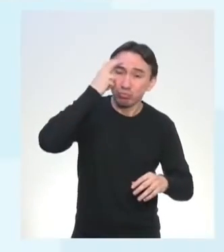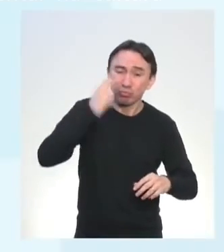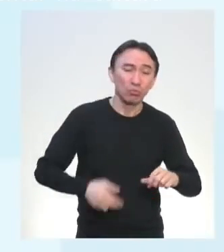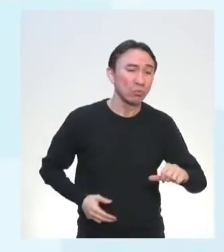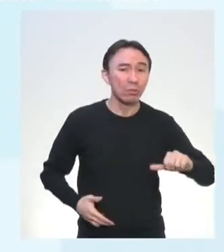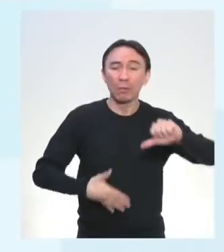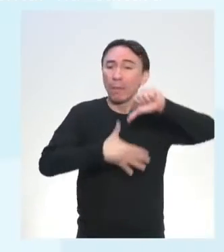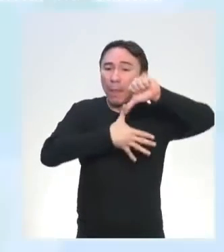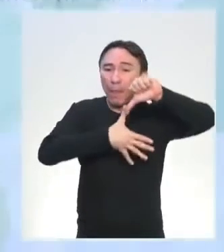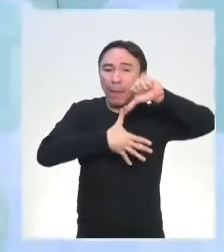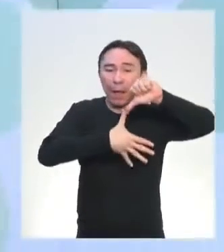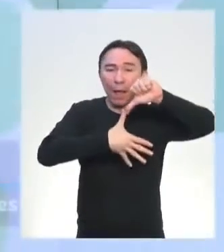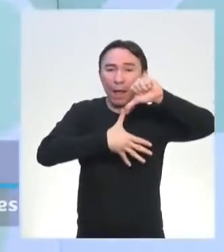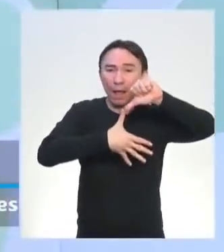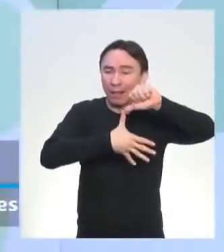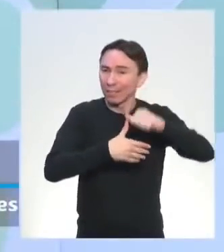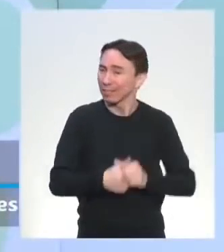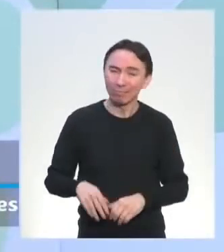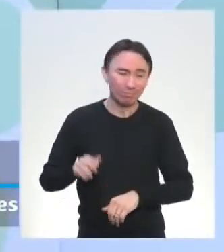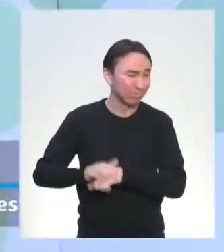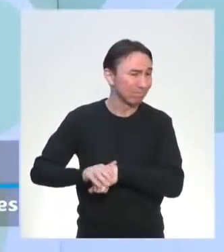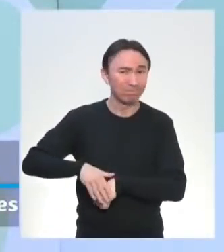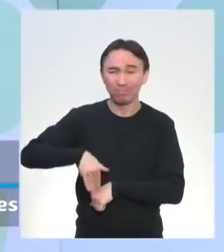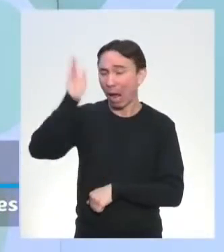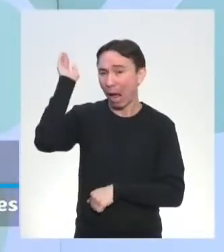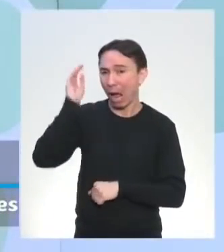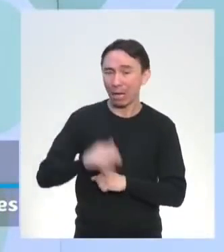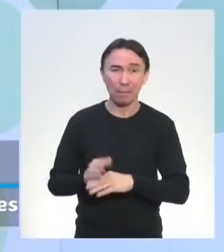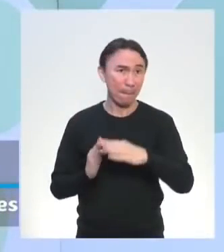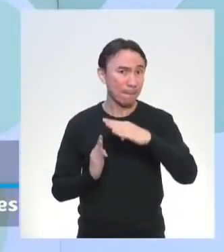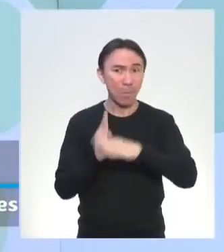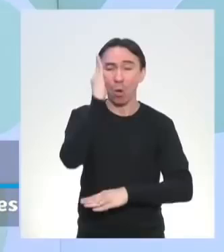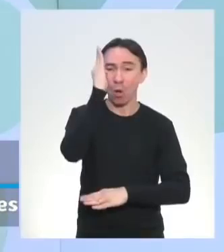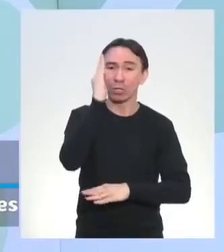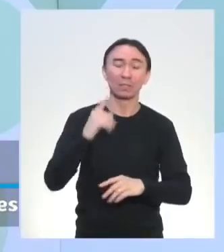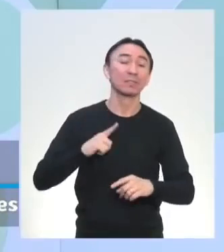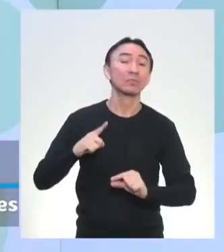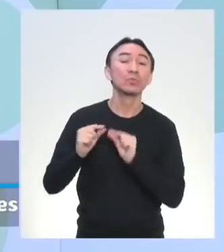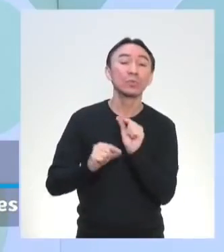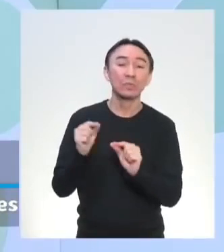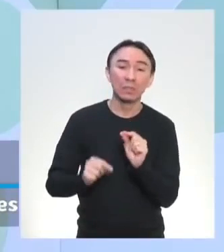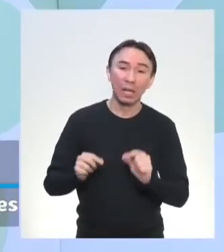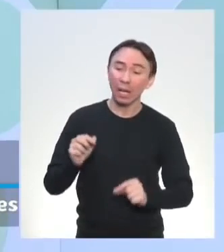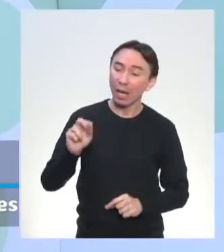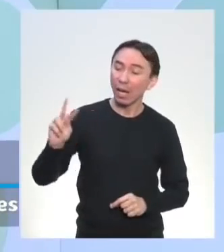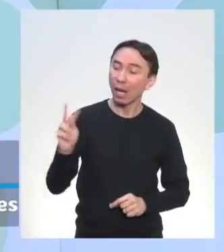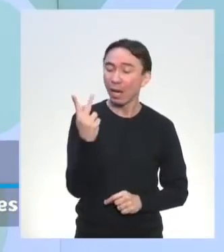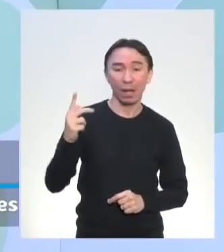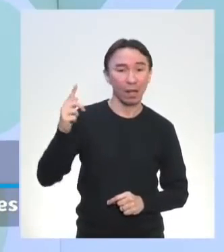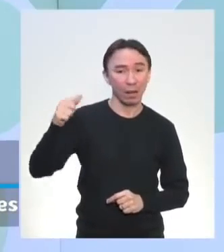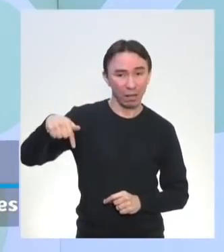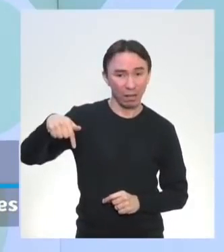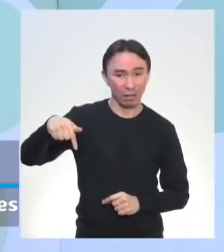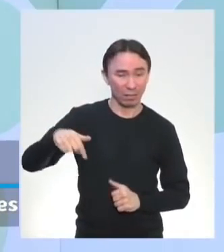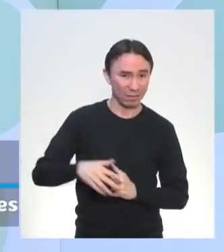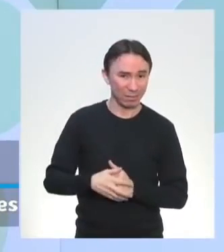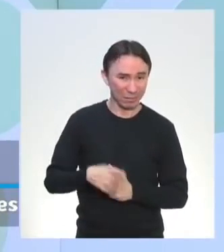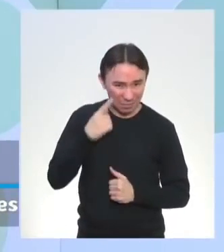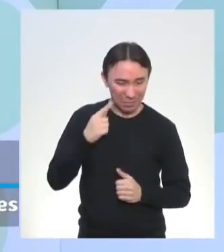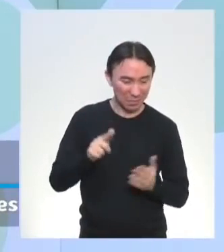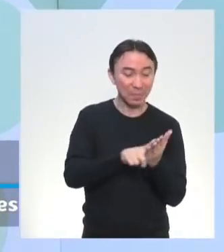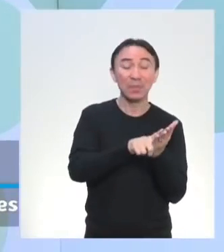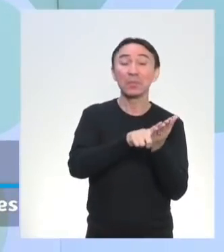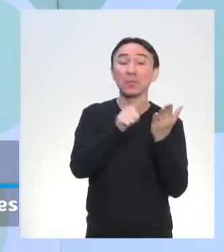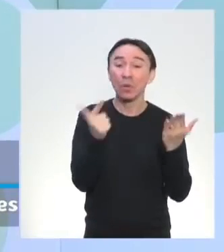da HQ. Então, olha só como o jornal noticiou a questão da morte do Quino, né?